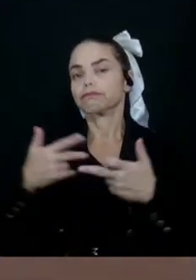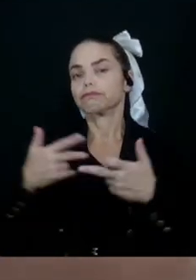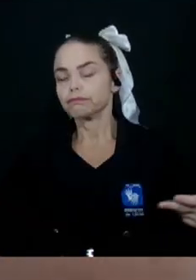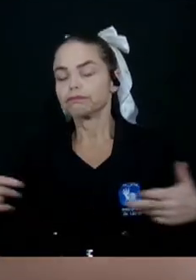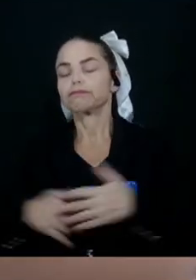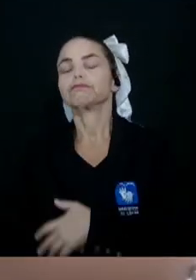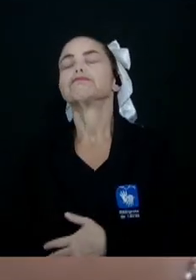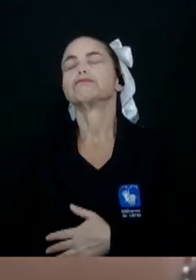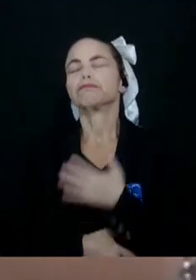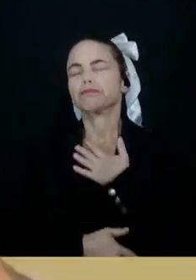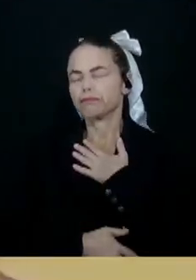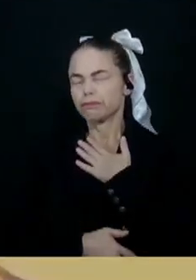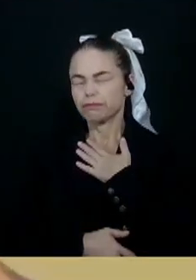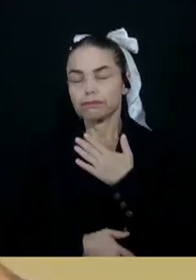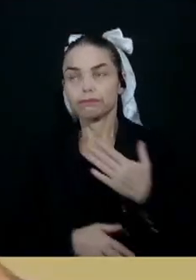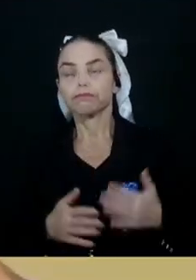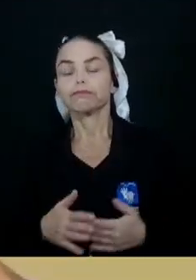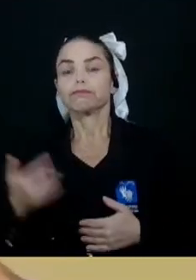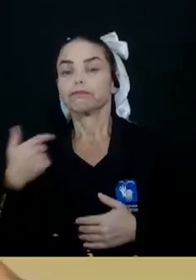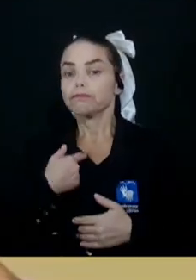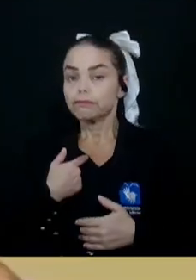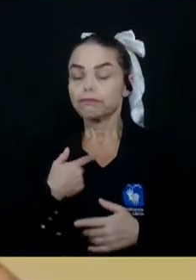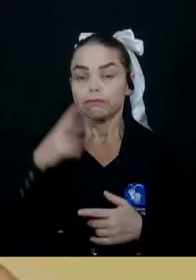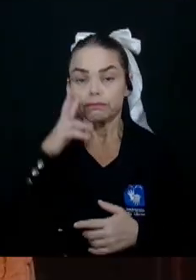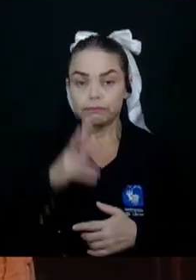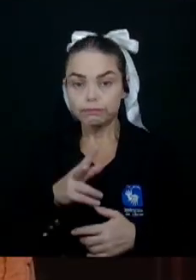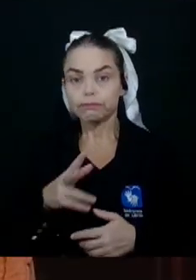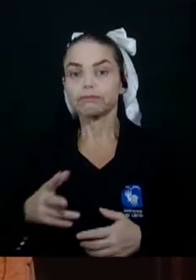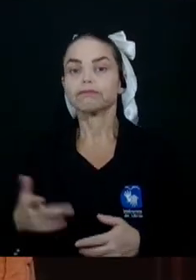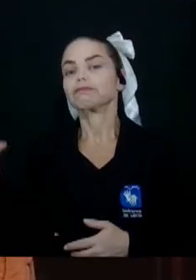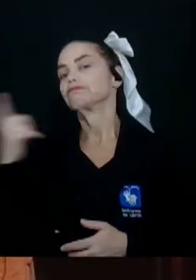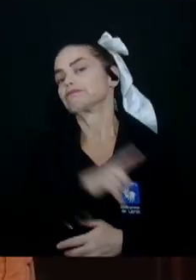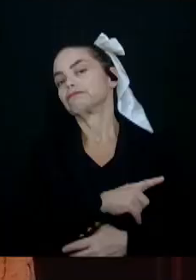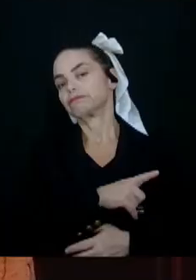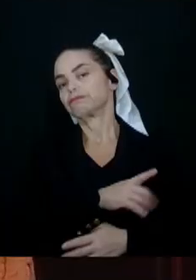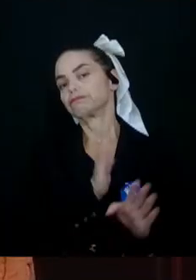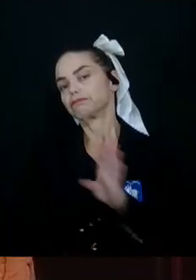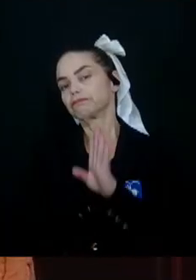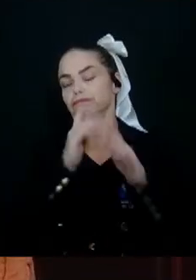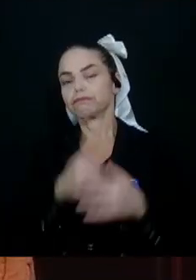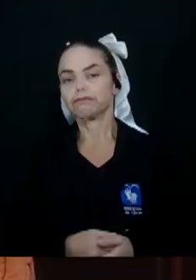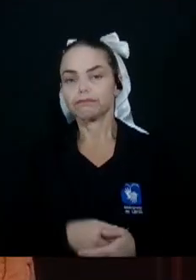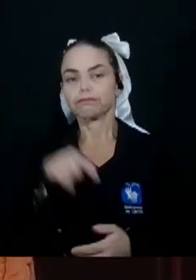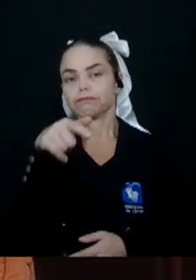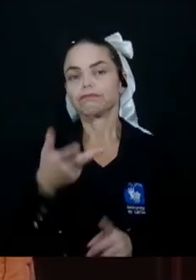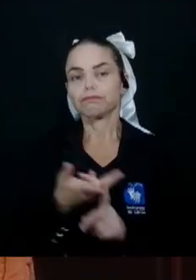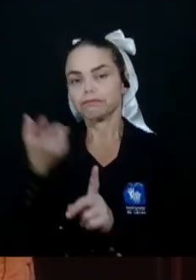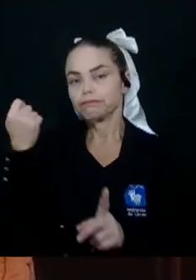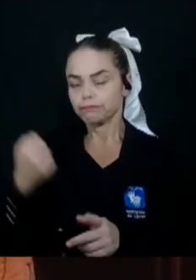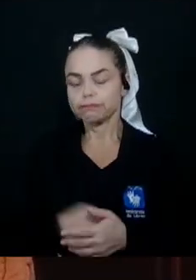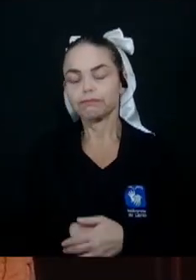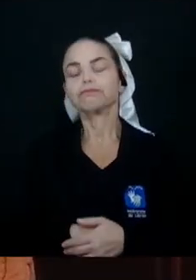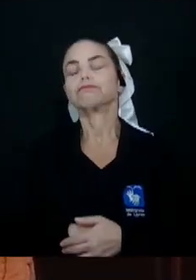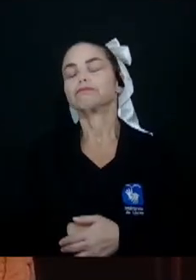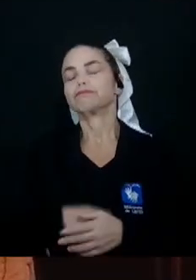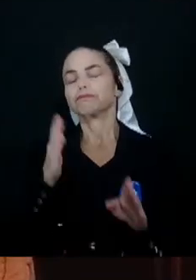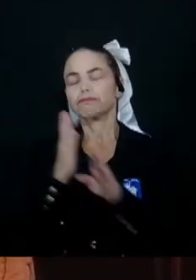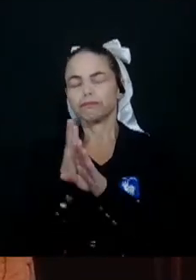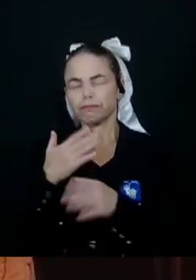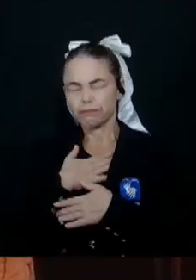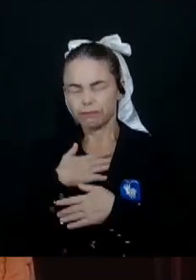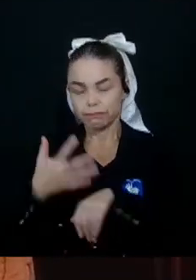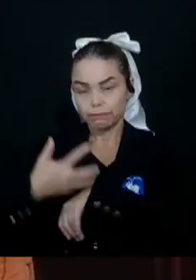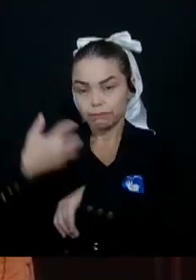a partir do momento que a gente vê, a gente já consegue identificar, olha, isso aqui é um golpe, estou identificando uma fraude. Tem alguns elementos que a